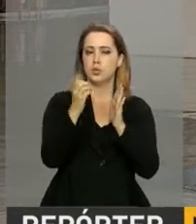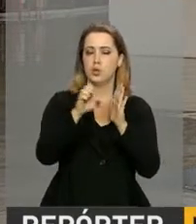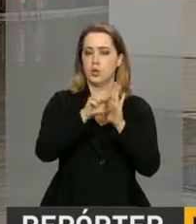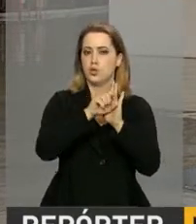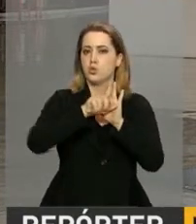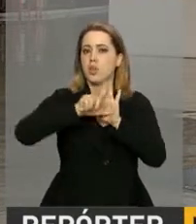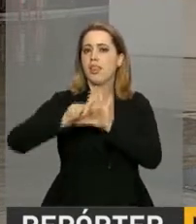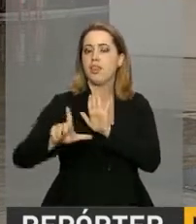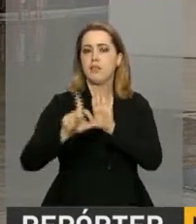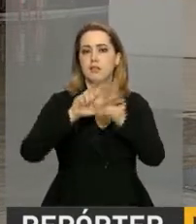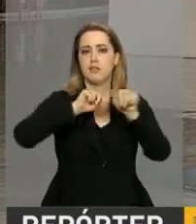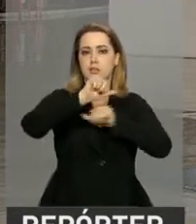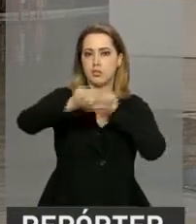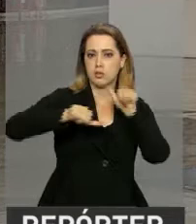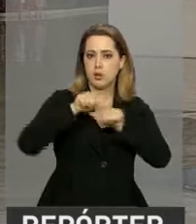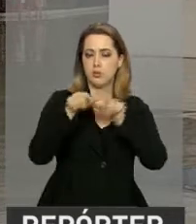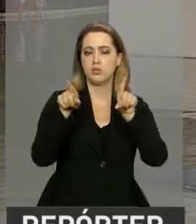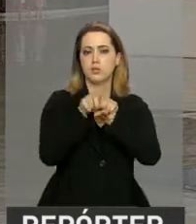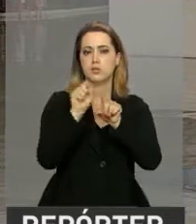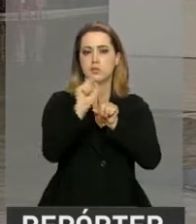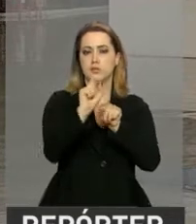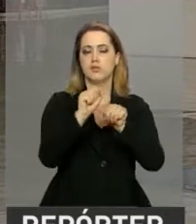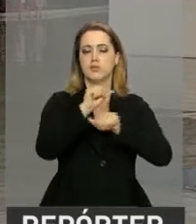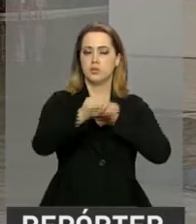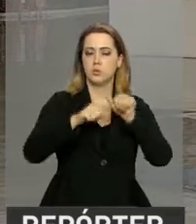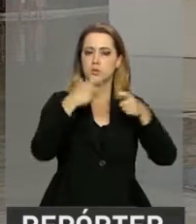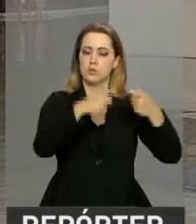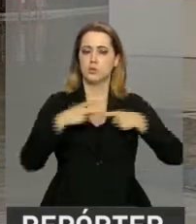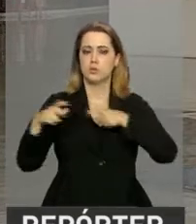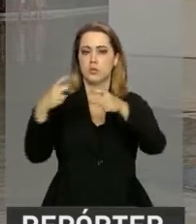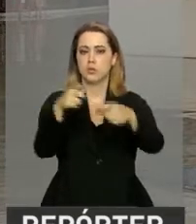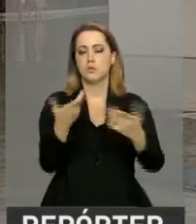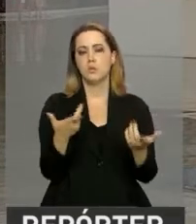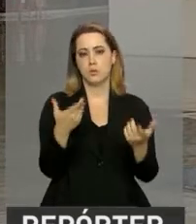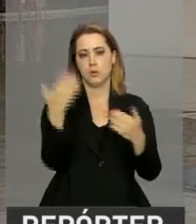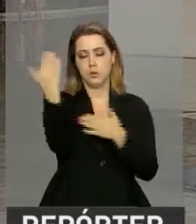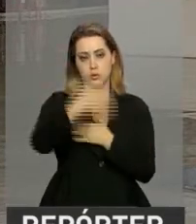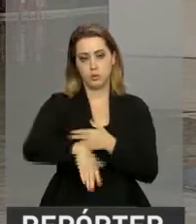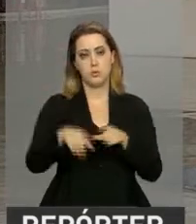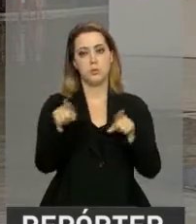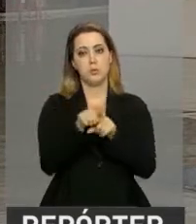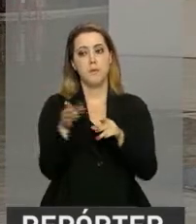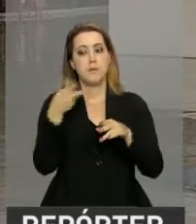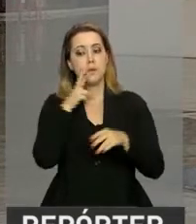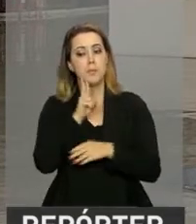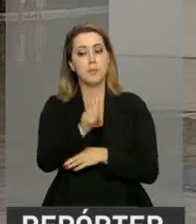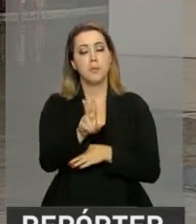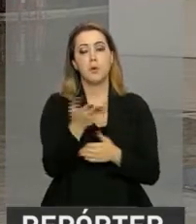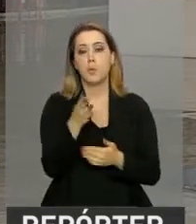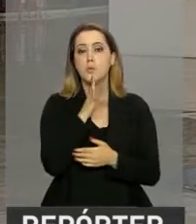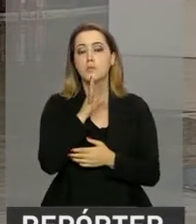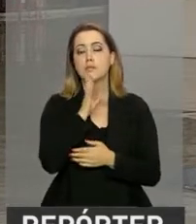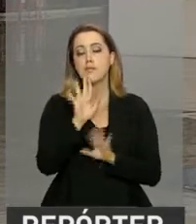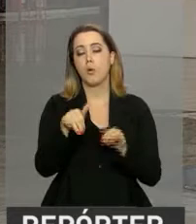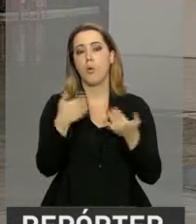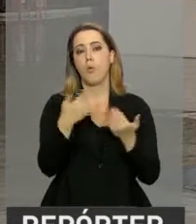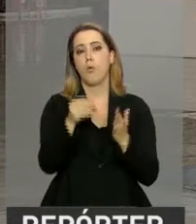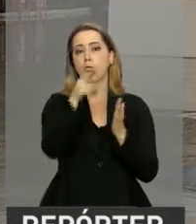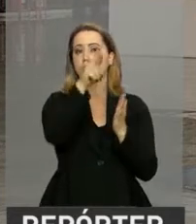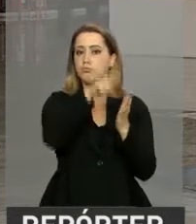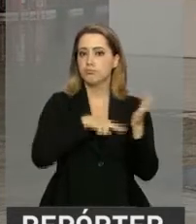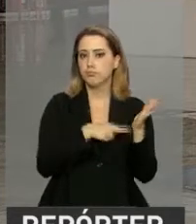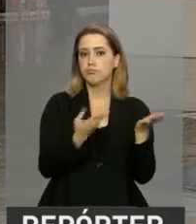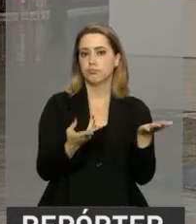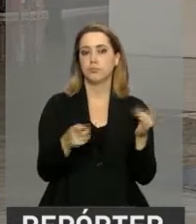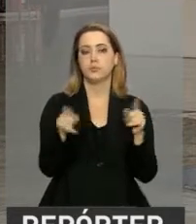mudanças de locais de prova e acesso à redação essas atuações foram para que as regras eo cronograma da avaliação não